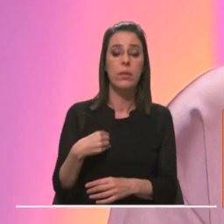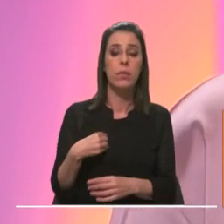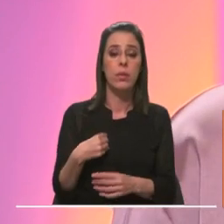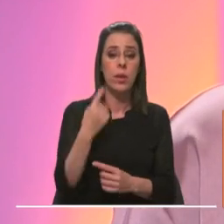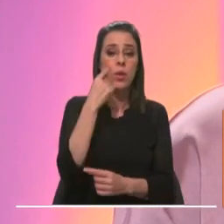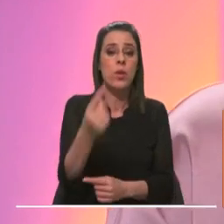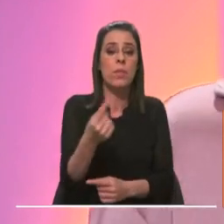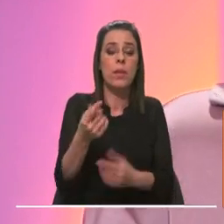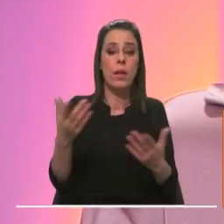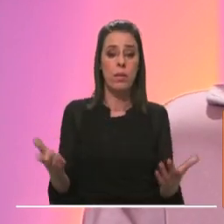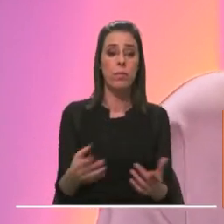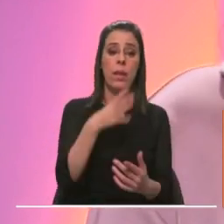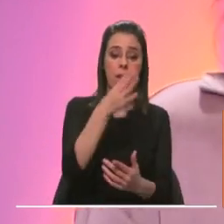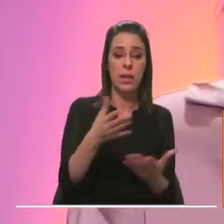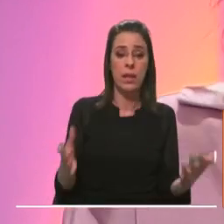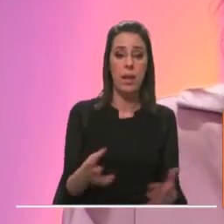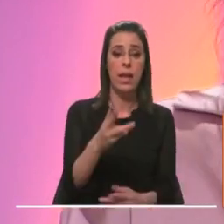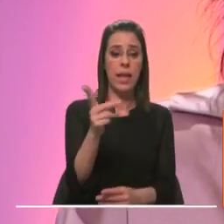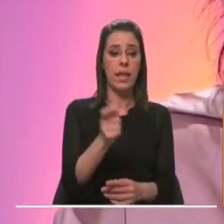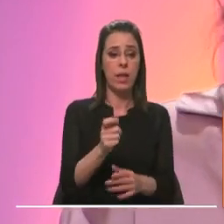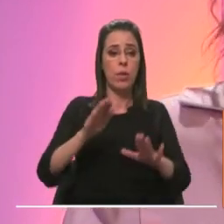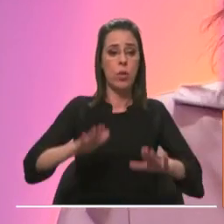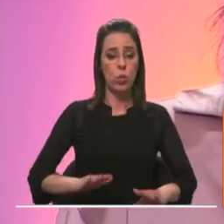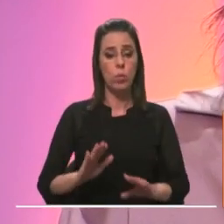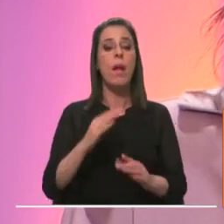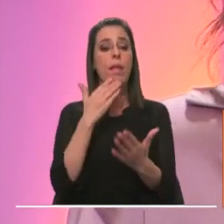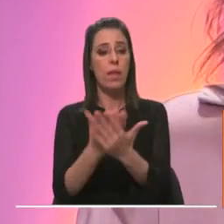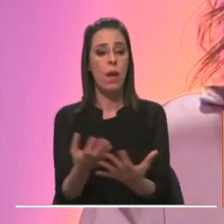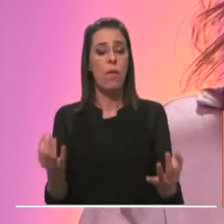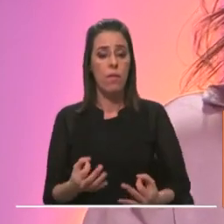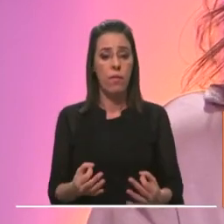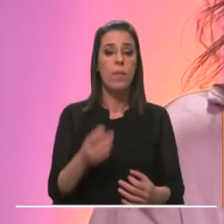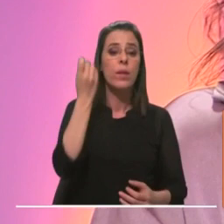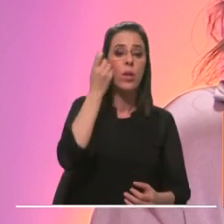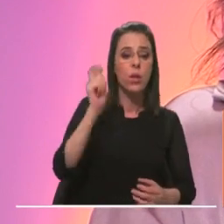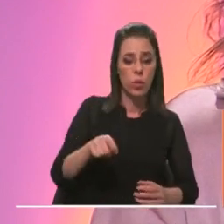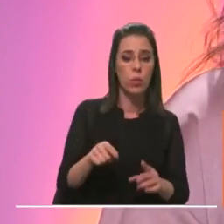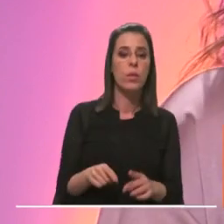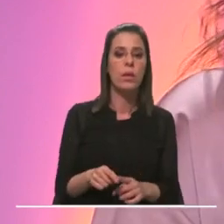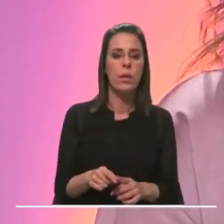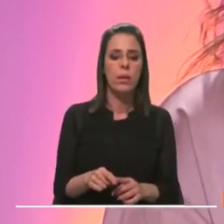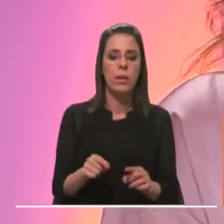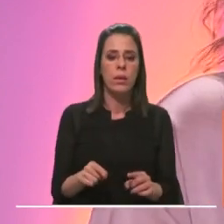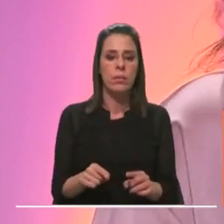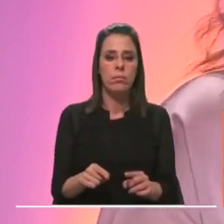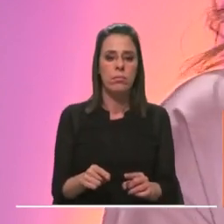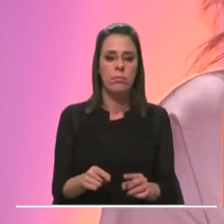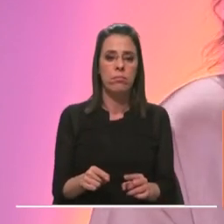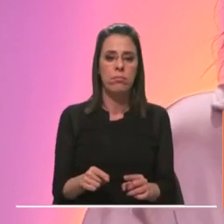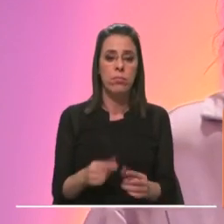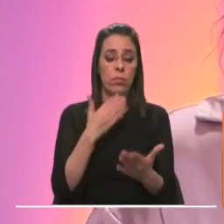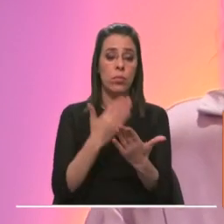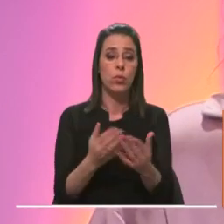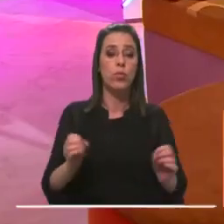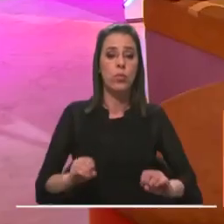são especialistas, deram, por 3 meses de suspensão ou não, deram, e a juíza não, neste caso não